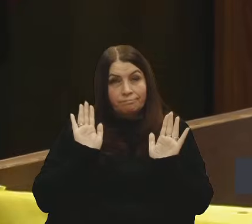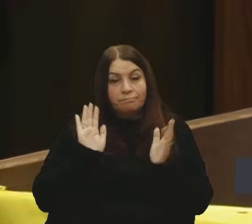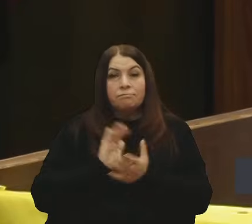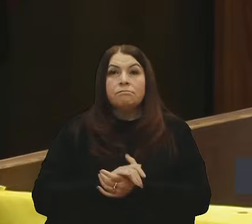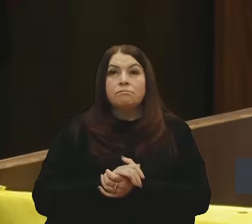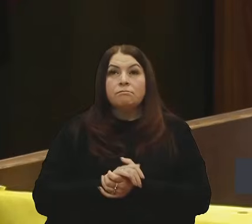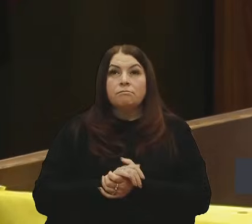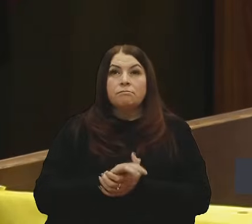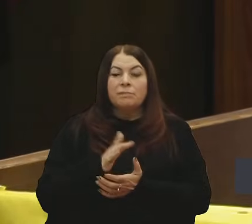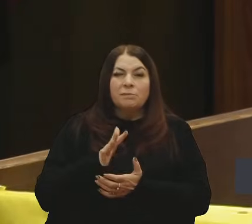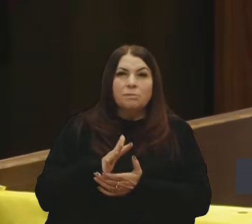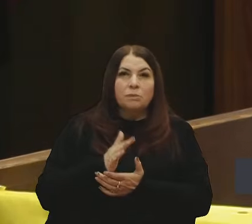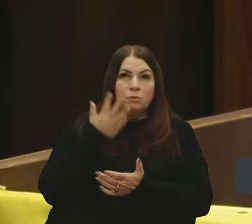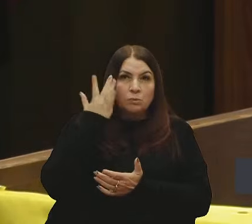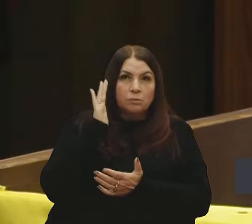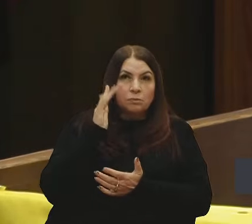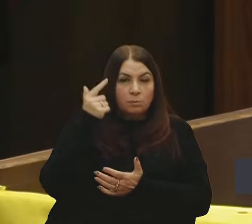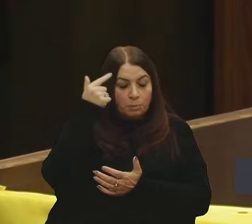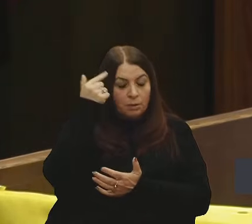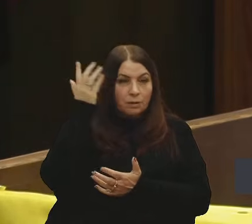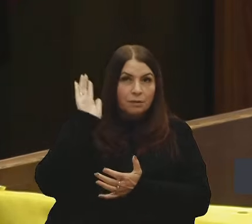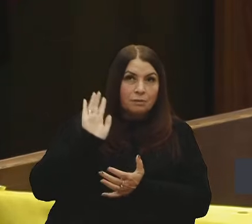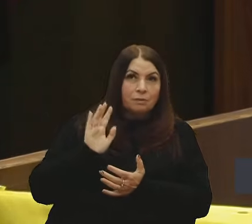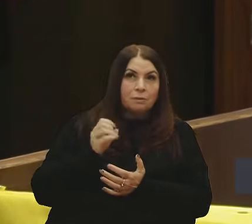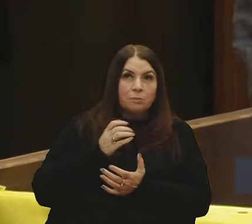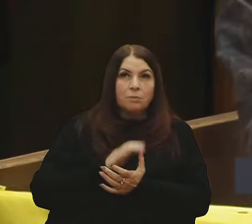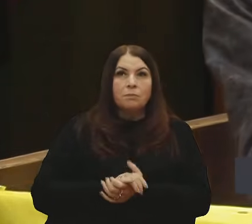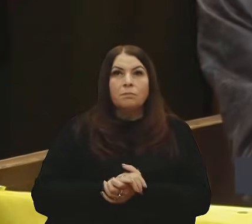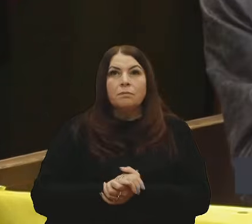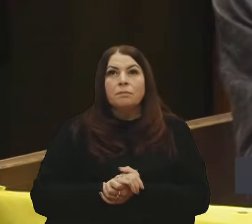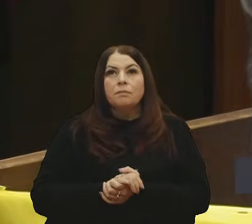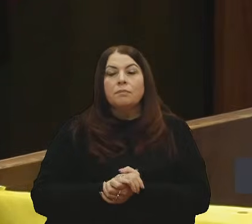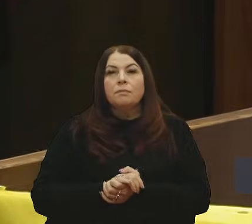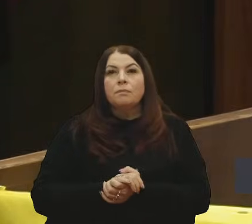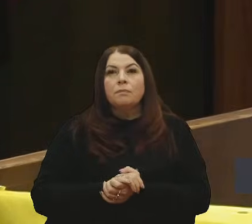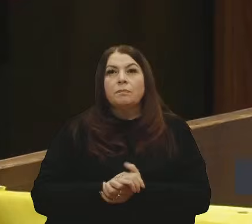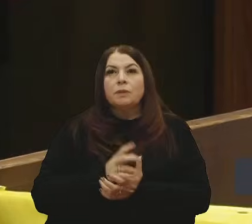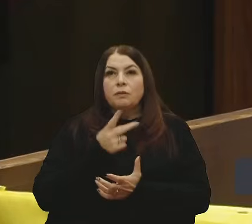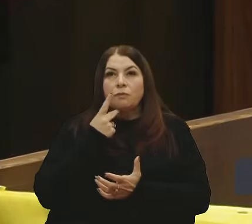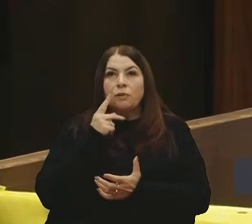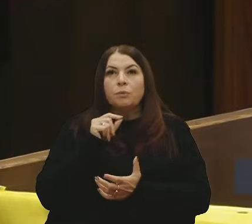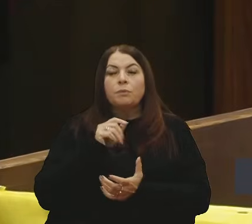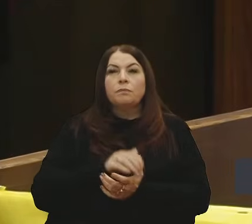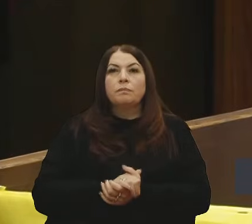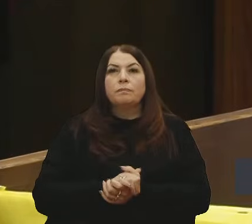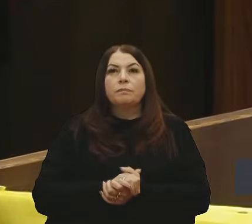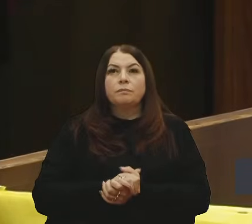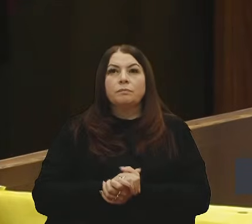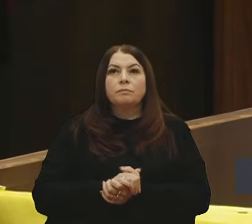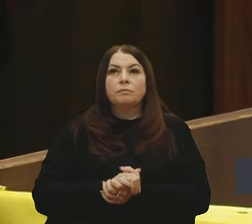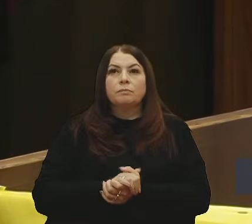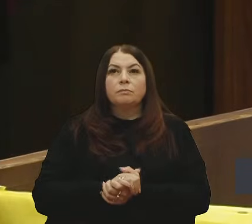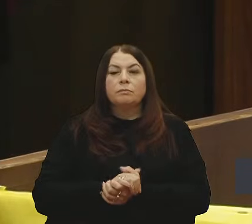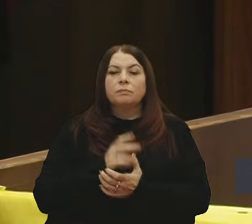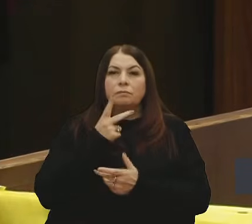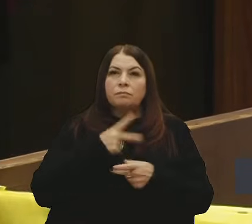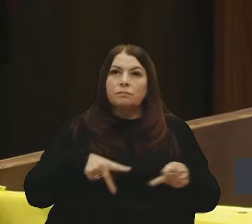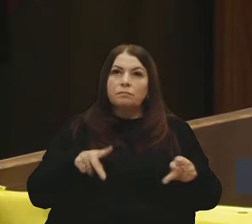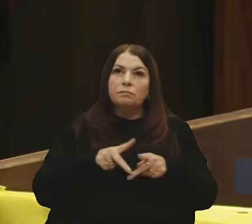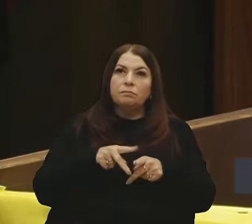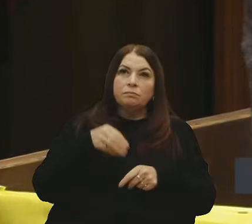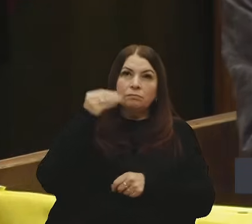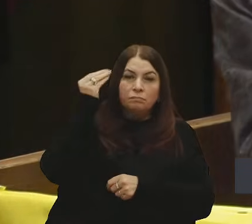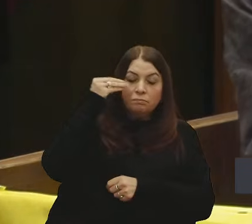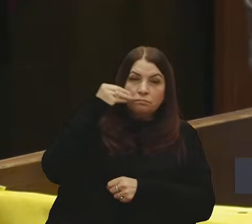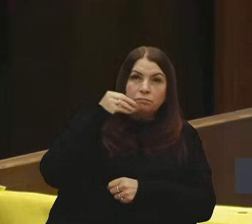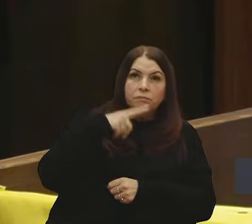E mais ou menos, né? Não recebendo na cabeça a bala de borracha, tá bem, eu acho. Então eu digo que o quê? Eu digo que essa população está muito fraca, porque a